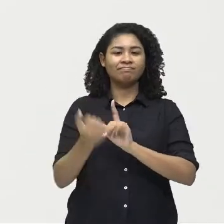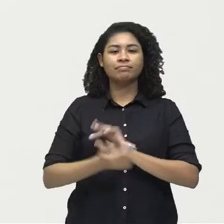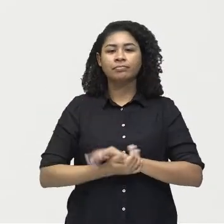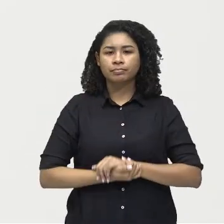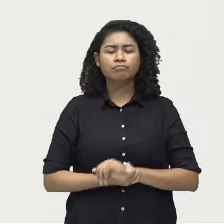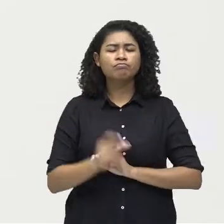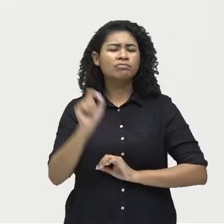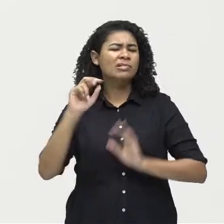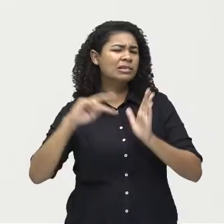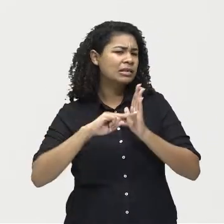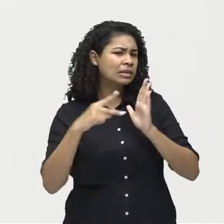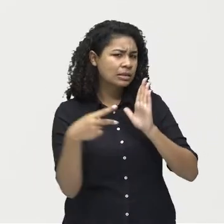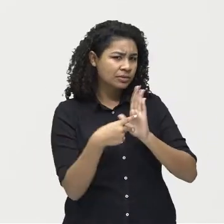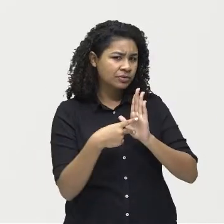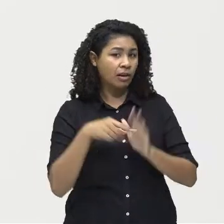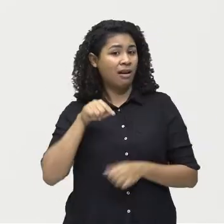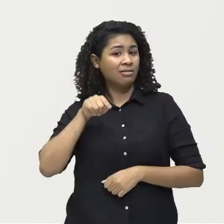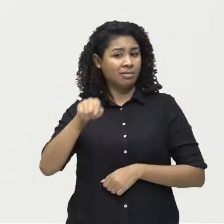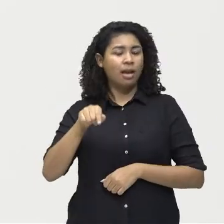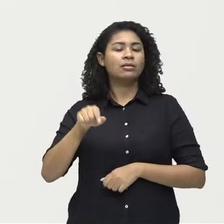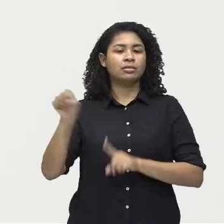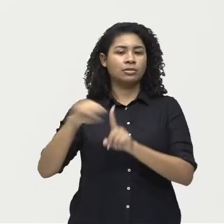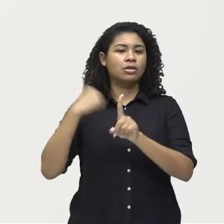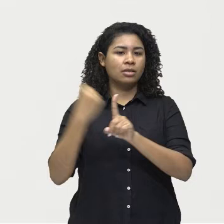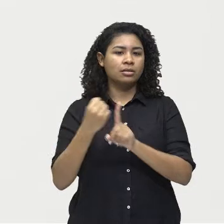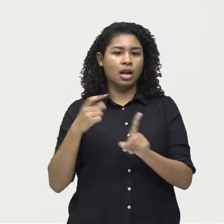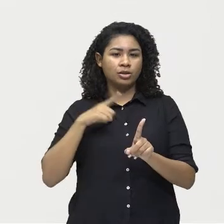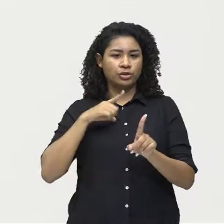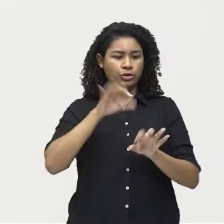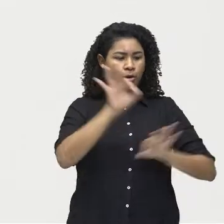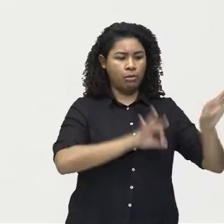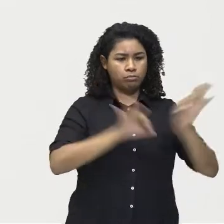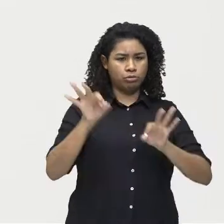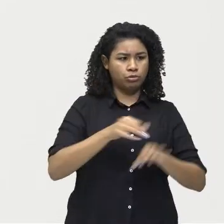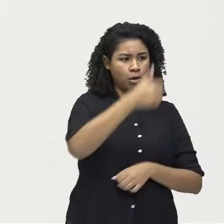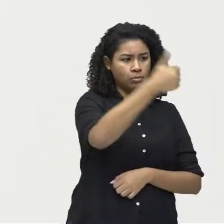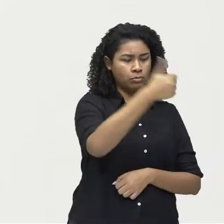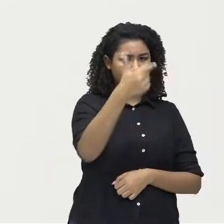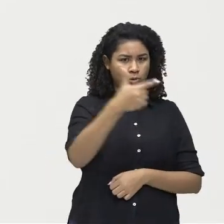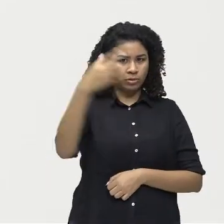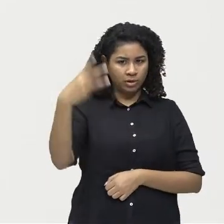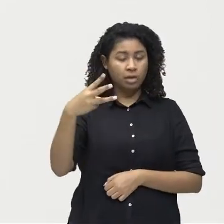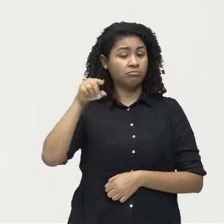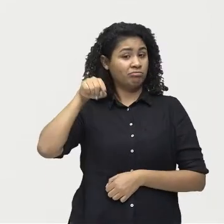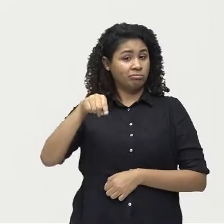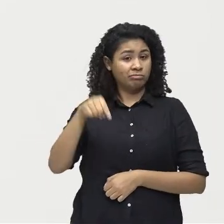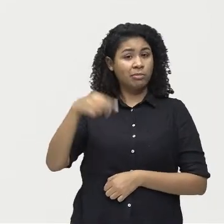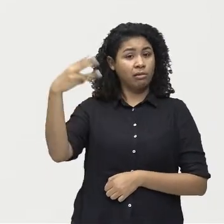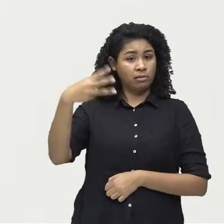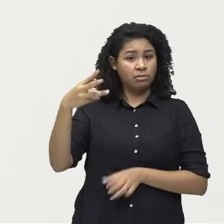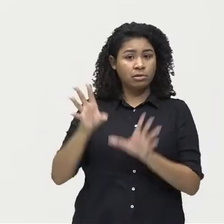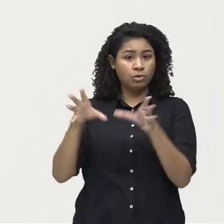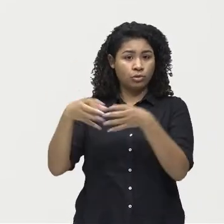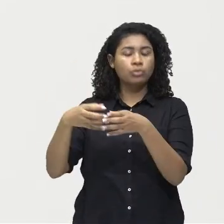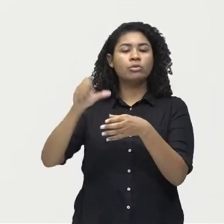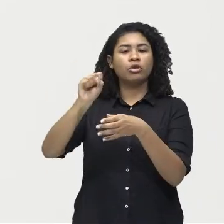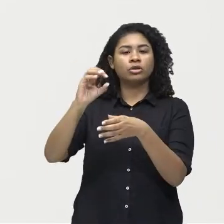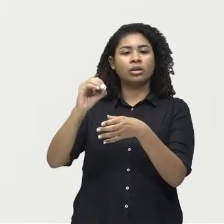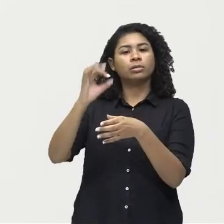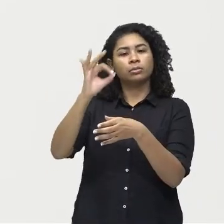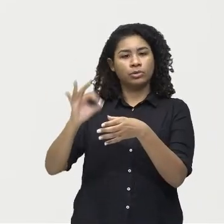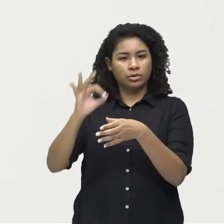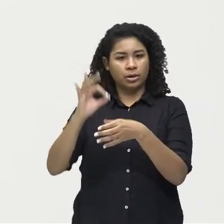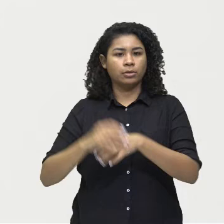ou seja, nessa sociedade dividida por estados. O clero e a nobreza usufruíam de muitos